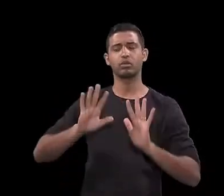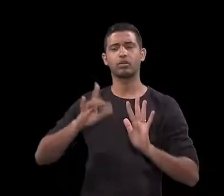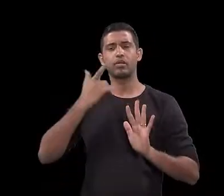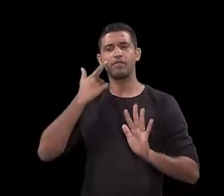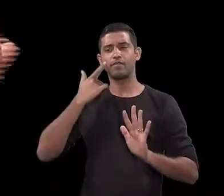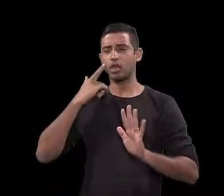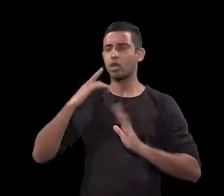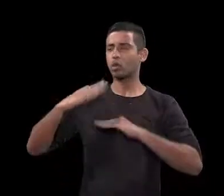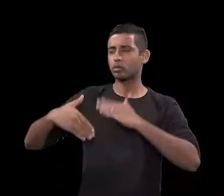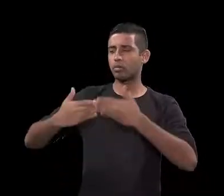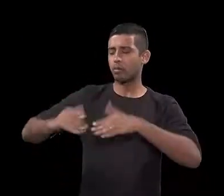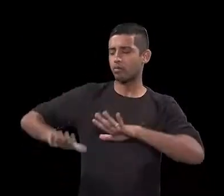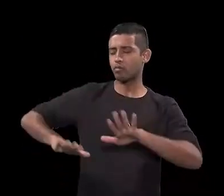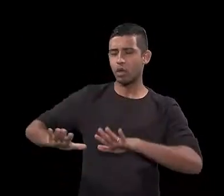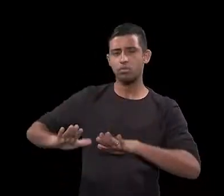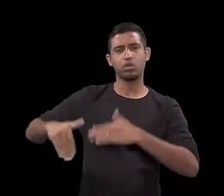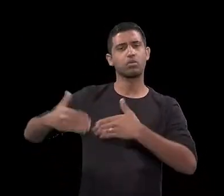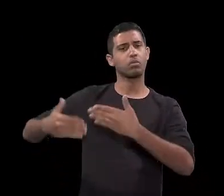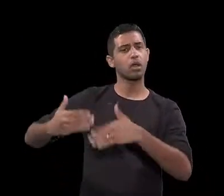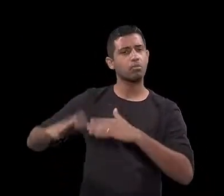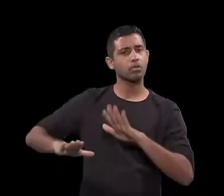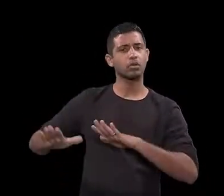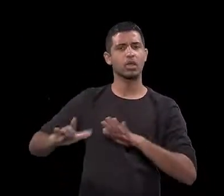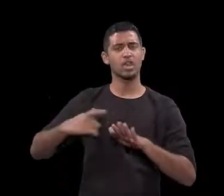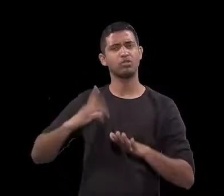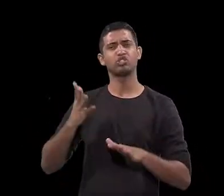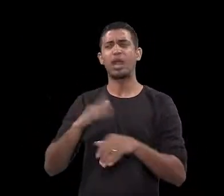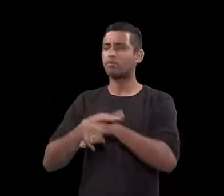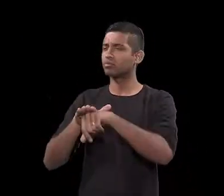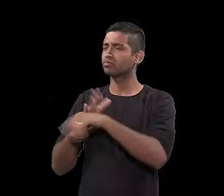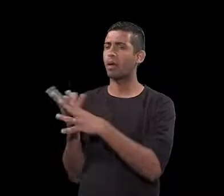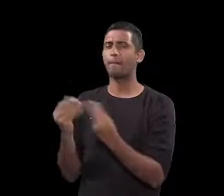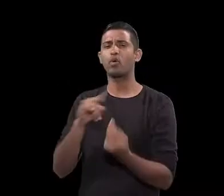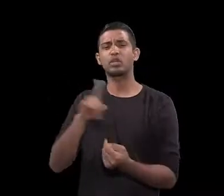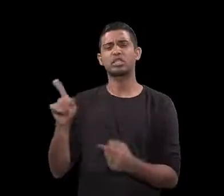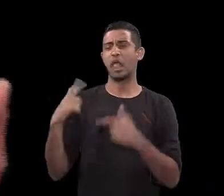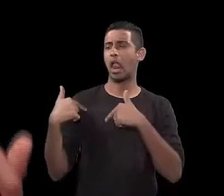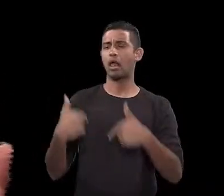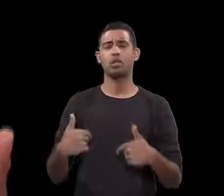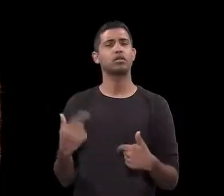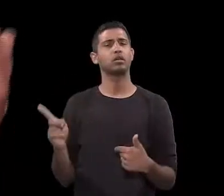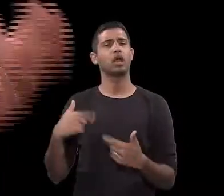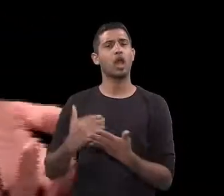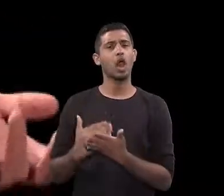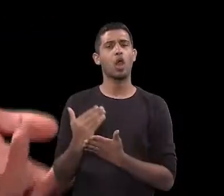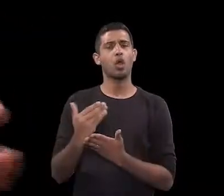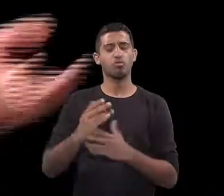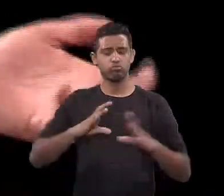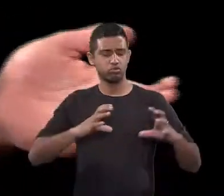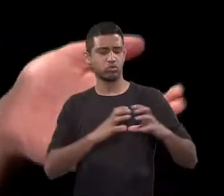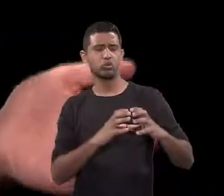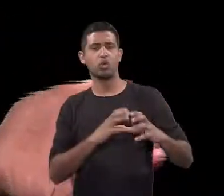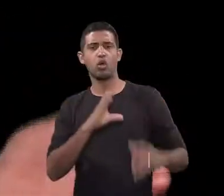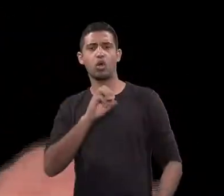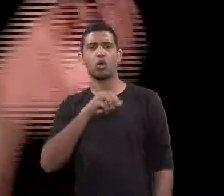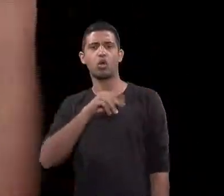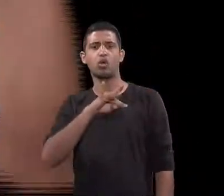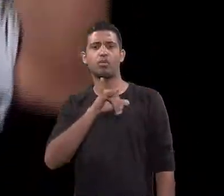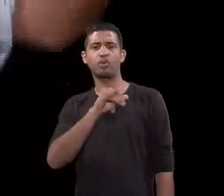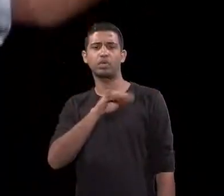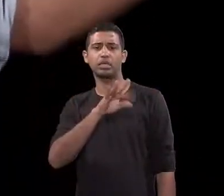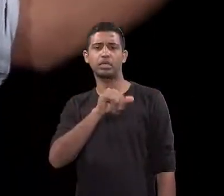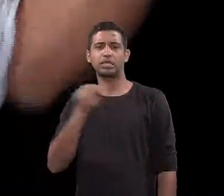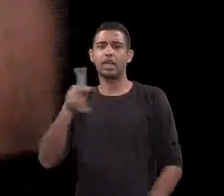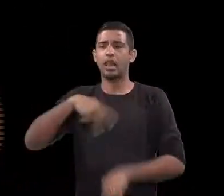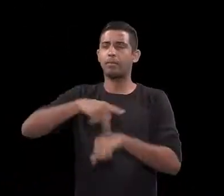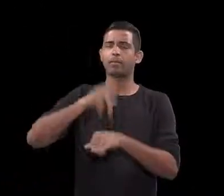como passou muitos movimentos. Eu já falei com muitos ativistas que começaram a ser membros de um partido comunista, seja